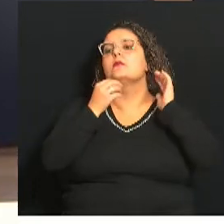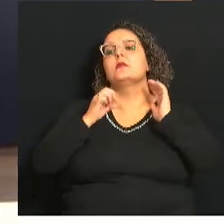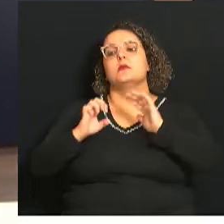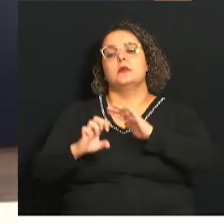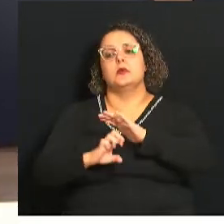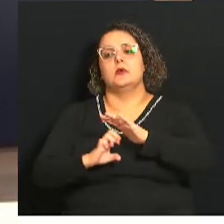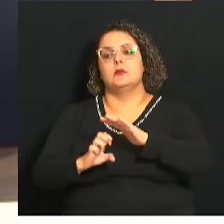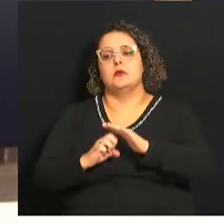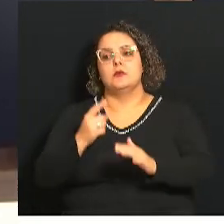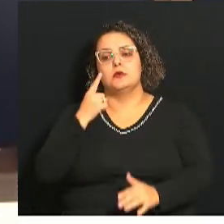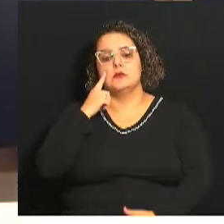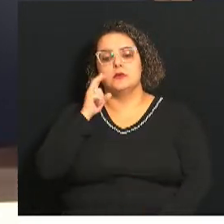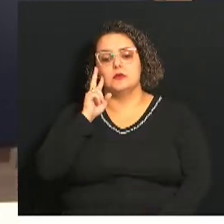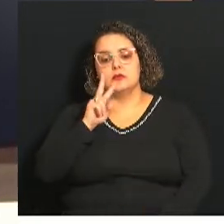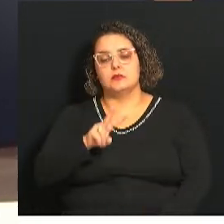ver,